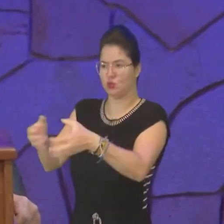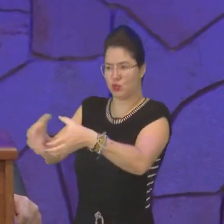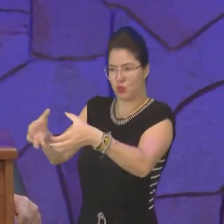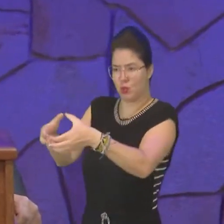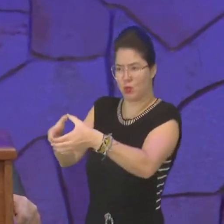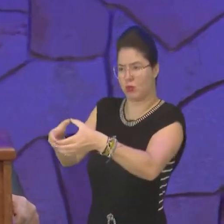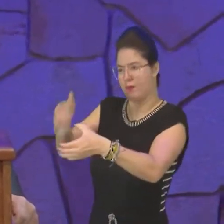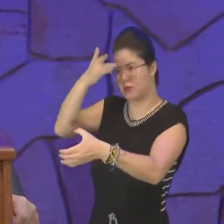ribeirinha.